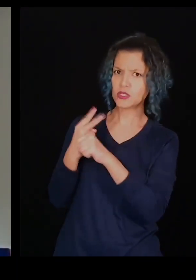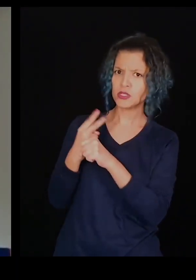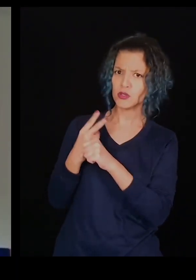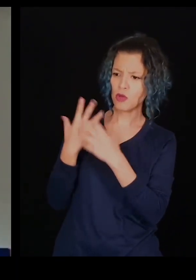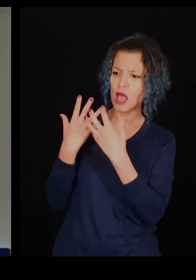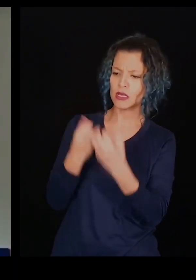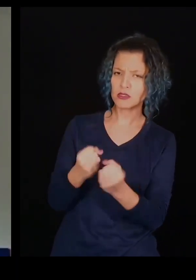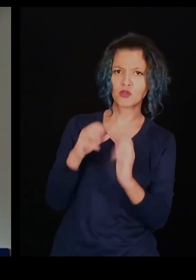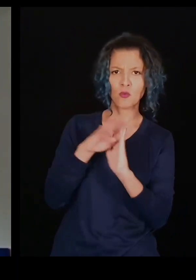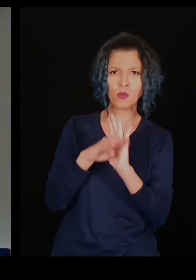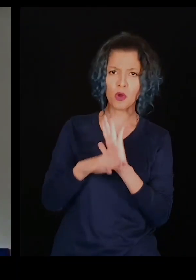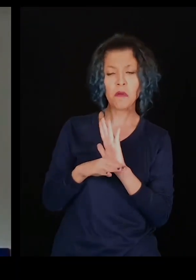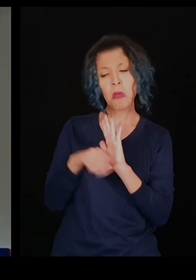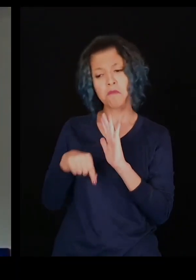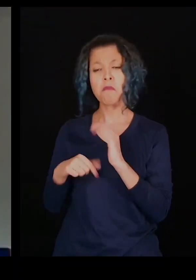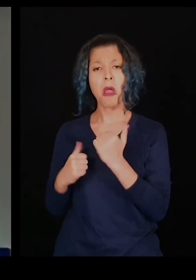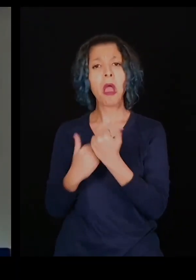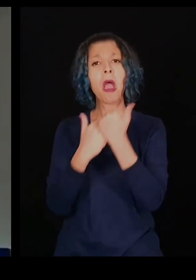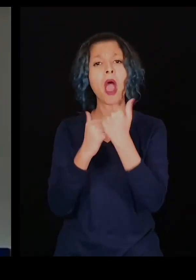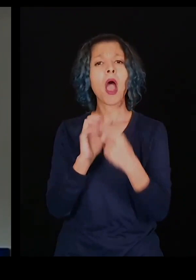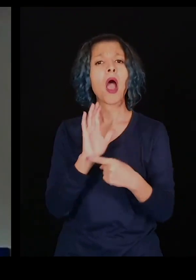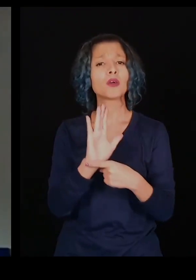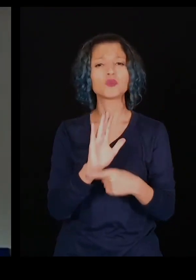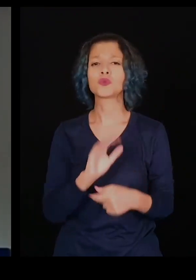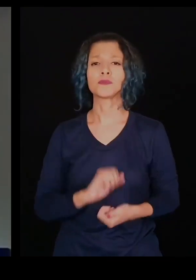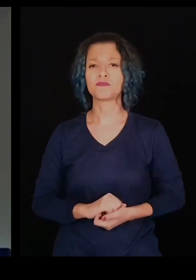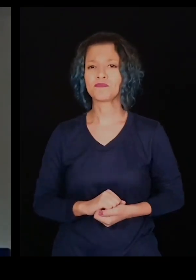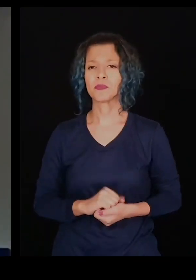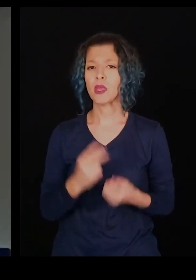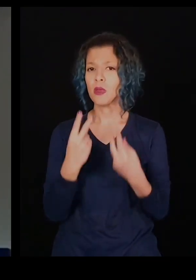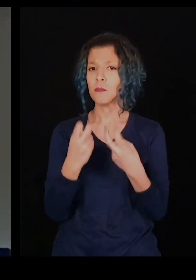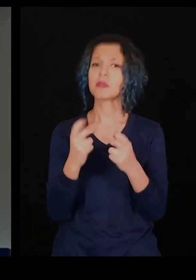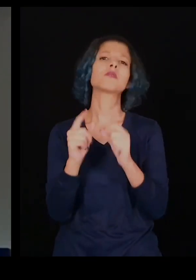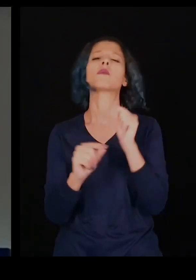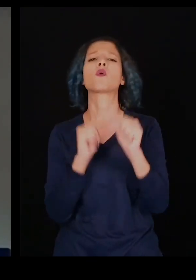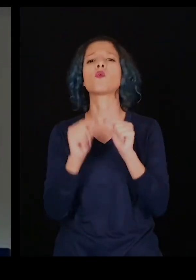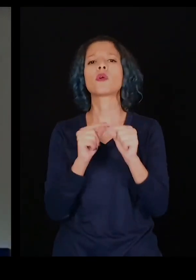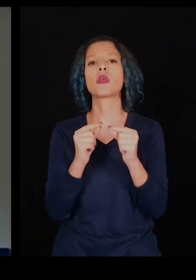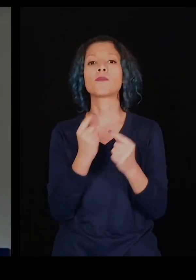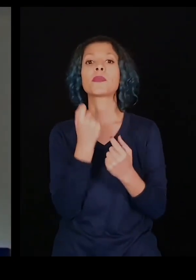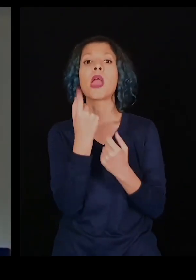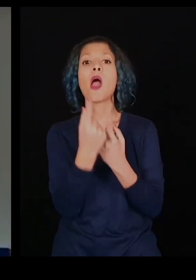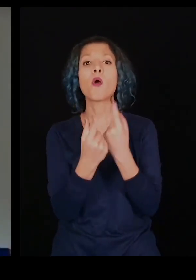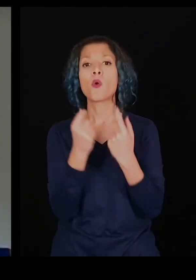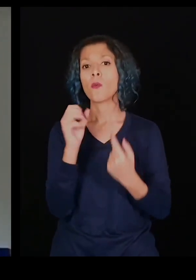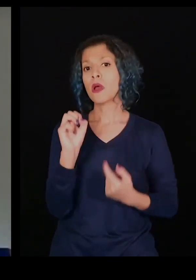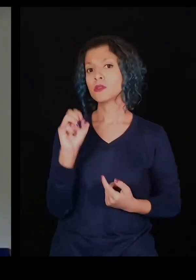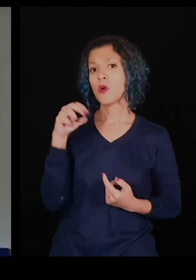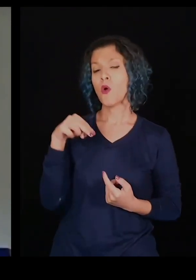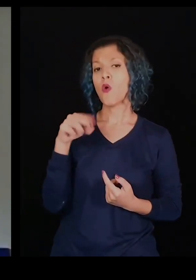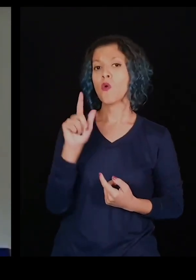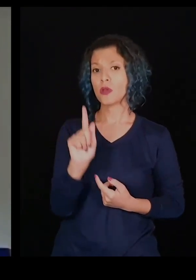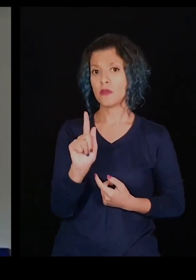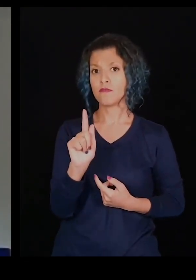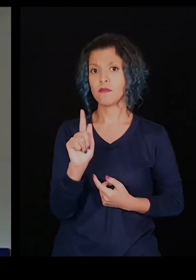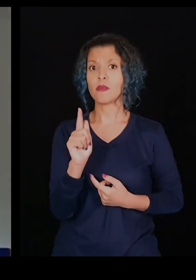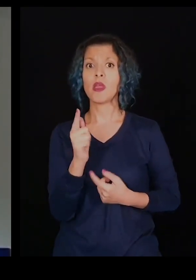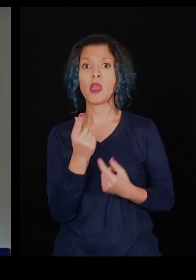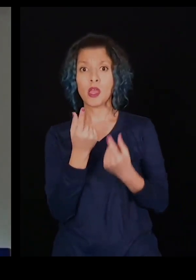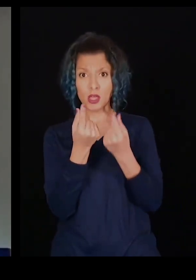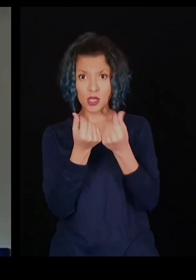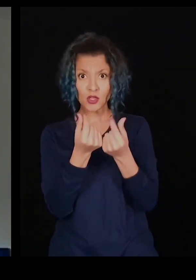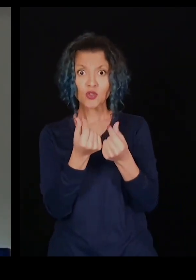O que a gente percebeu? As doações que a gente faz para algumas ONGs conseguem multiplicar essa doação.